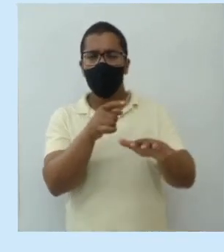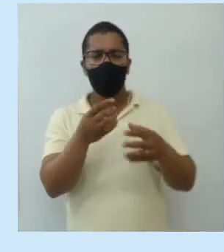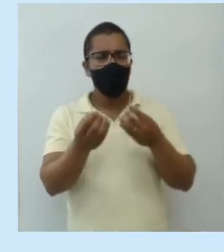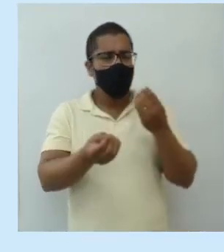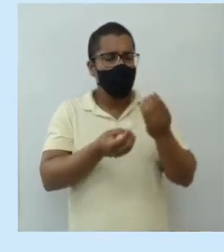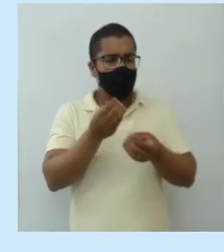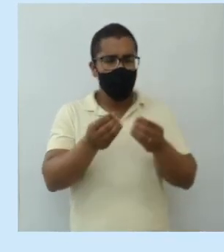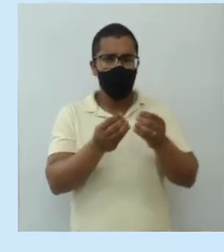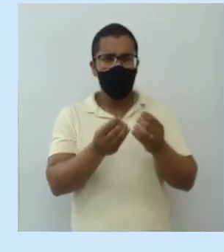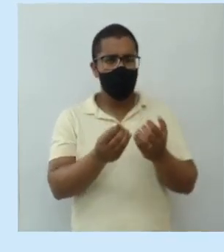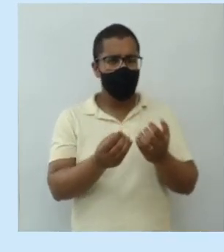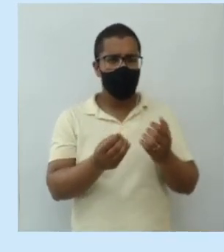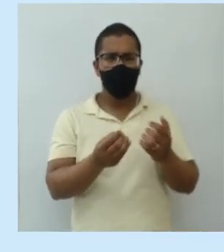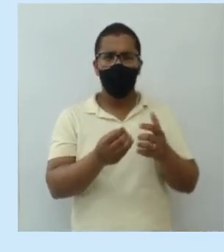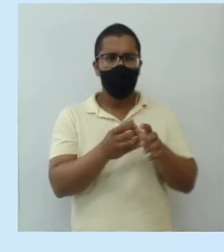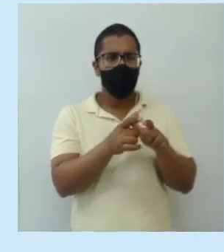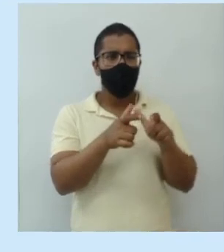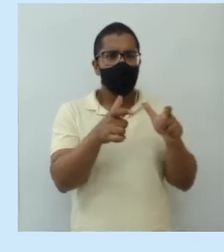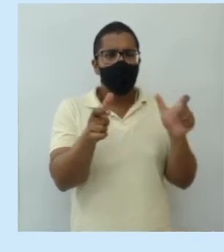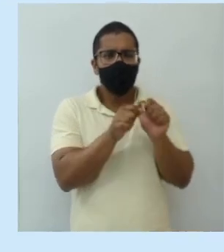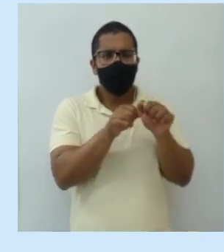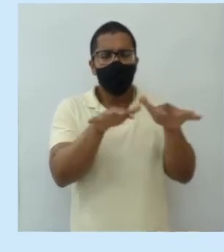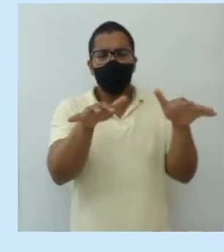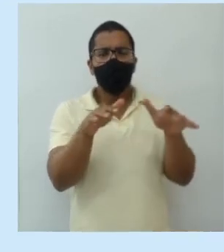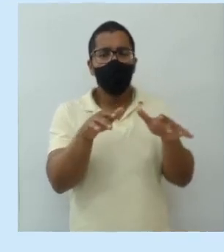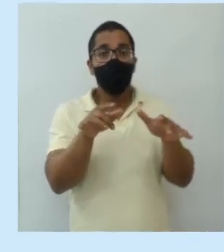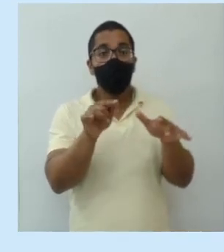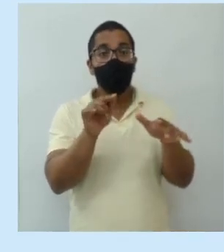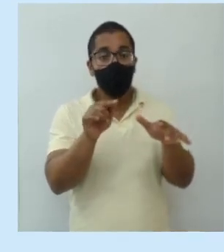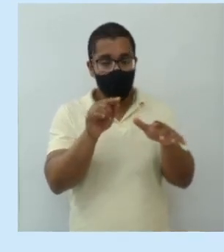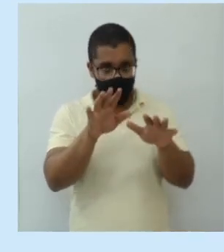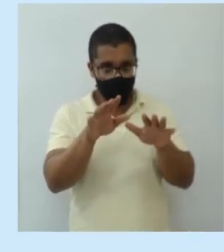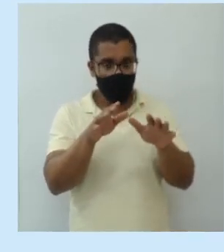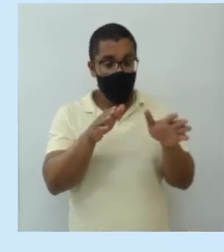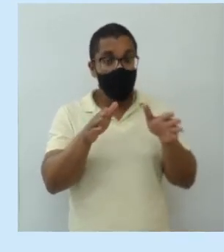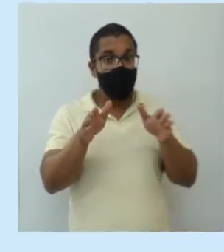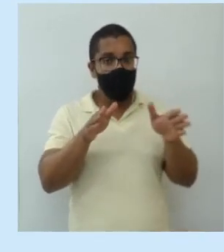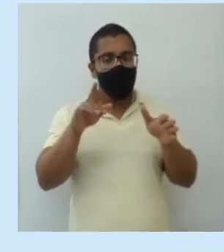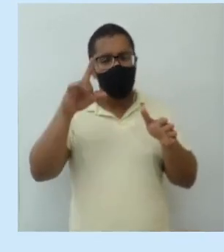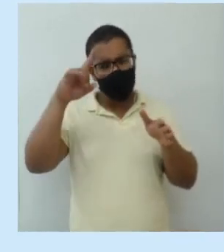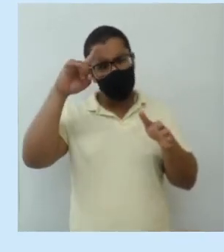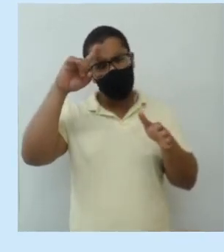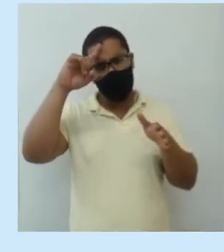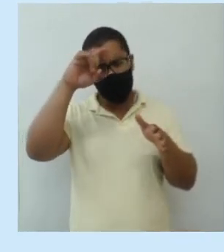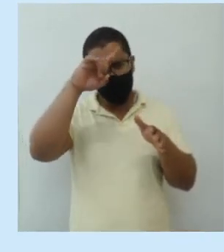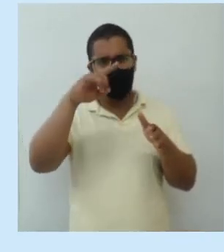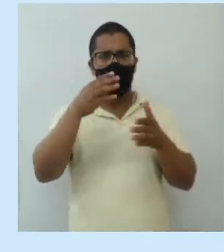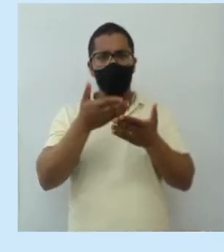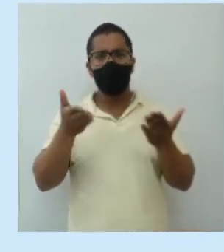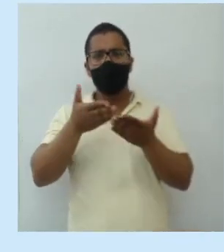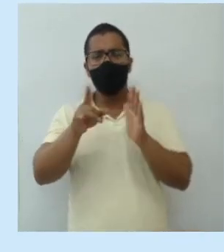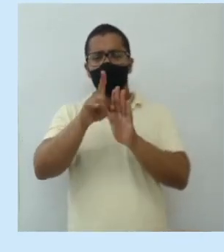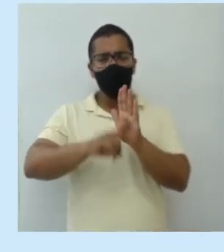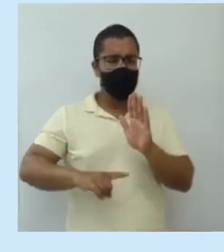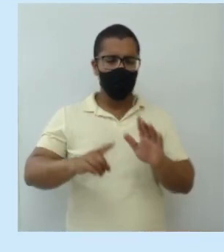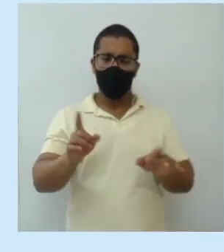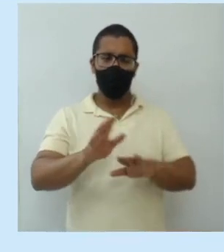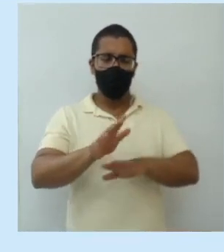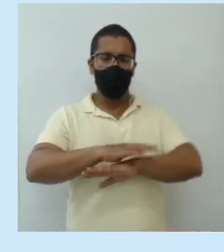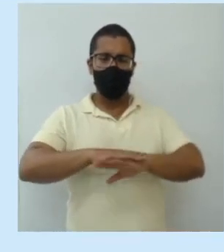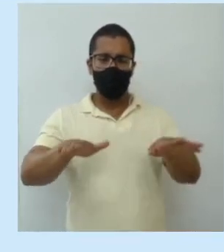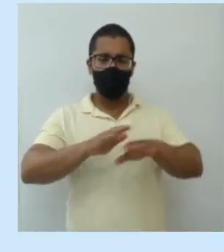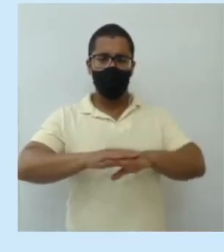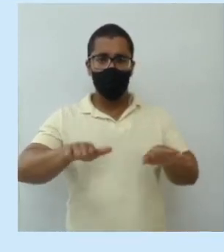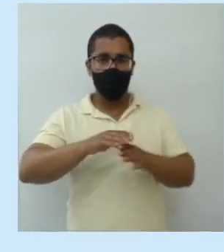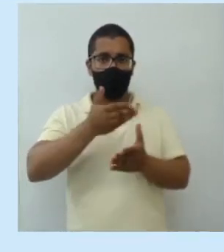a efervescência? Porque são em momentos de dificuldades, em momentos de perdas, né, de direitos, que a gente vai